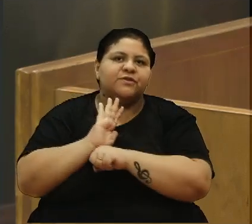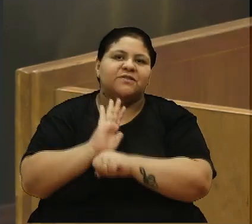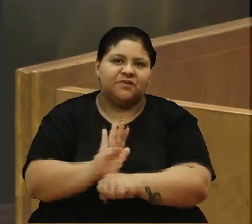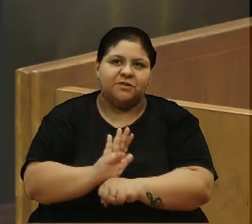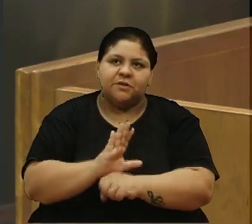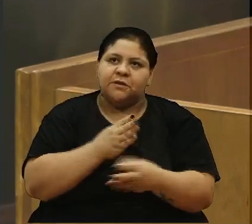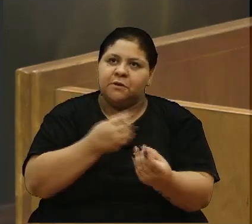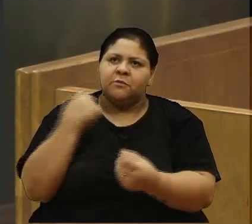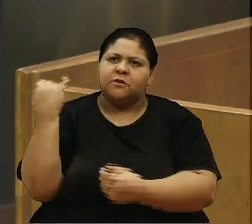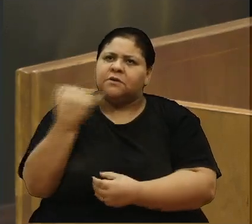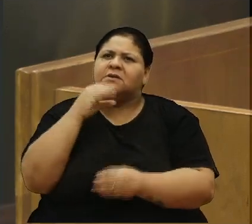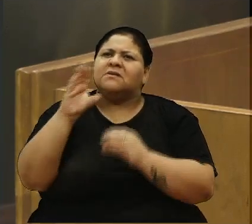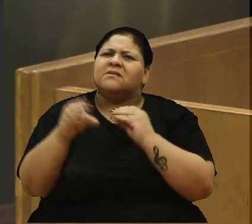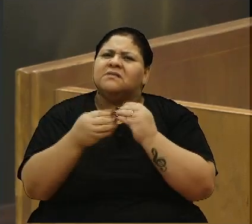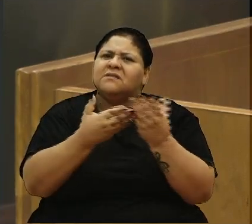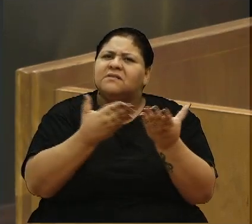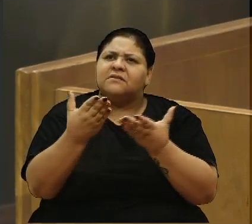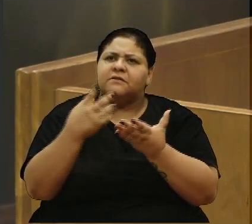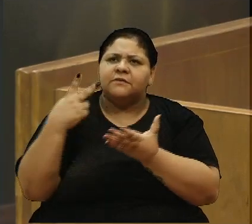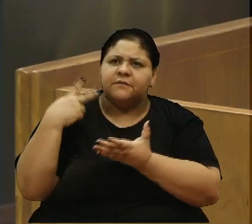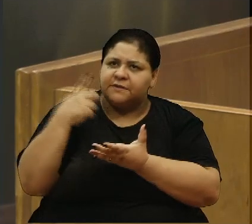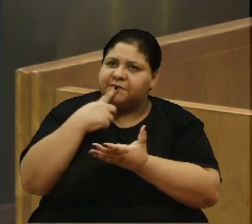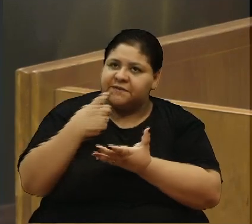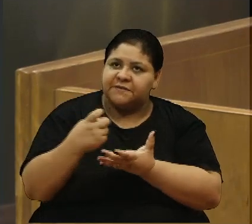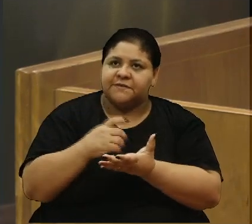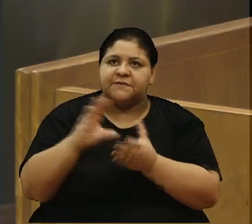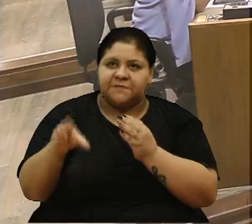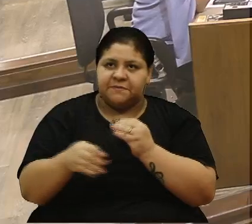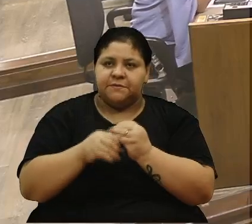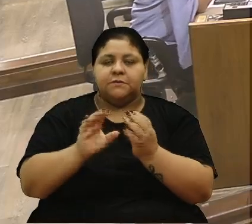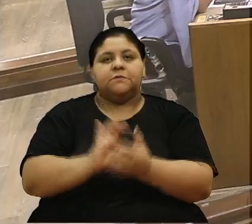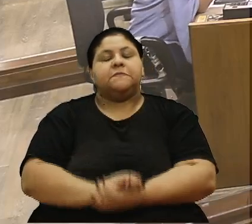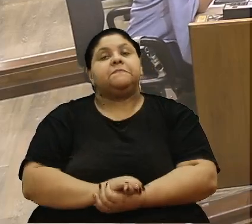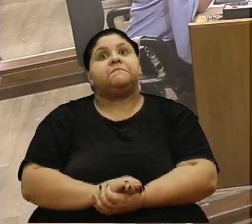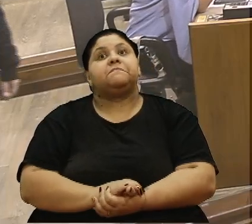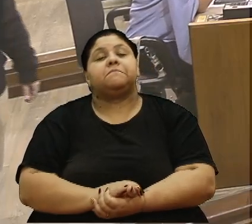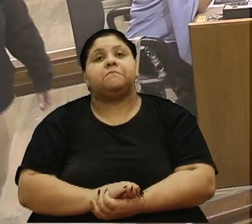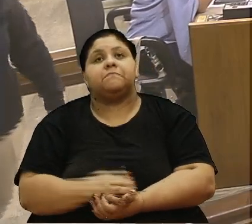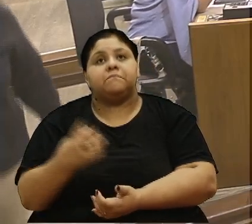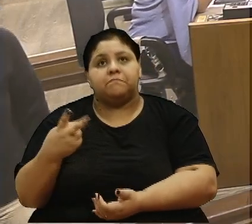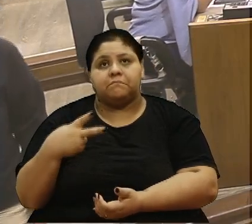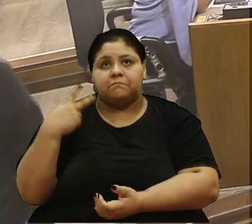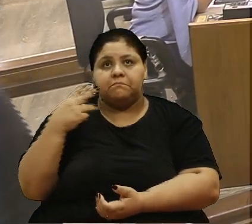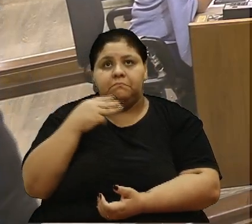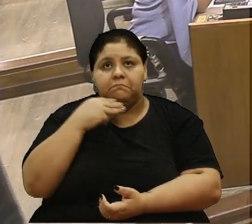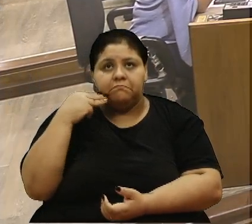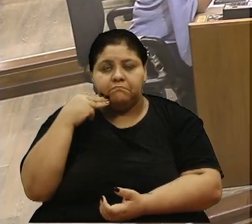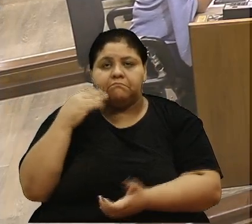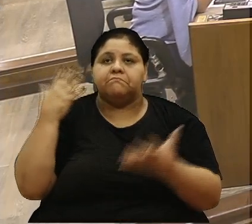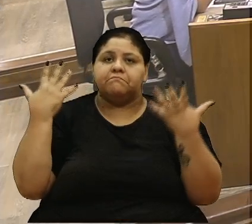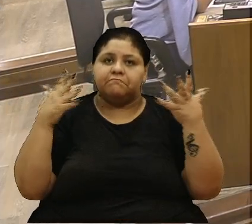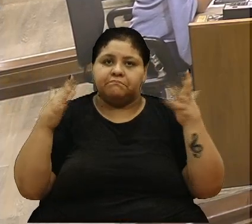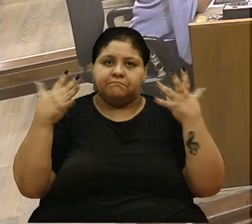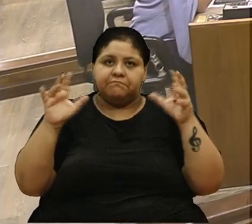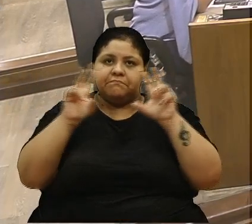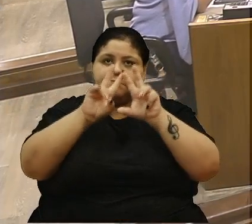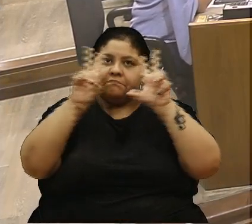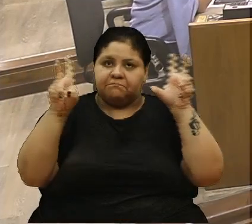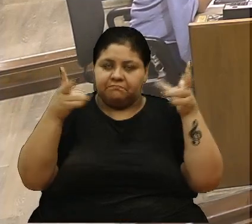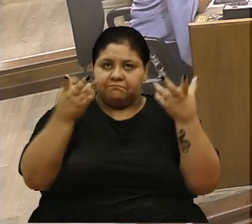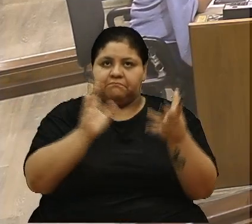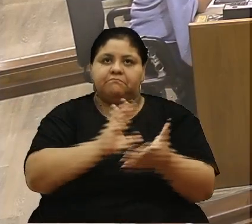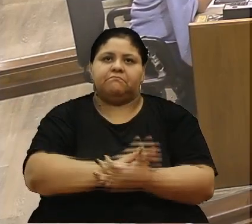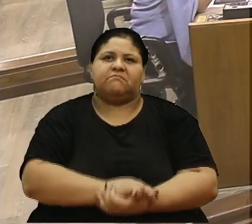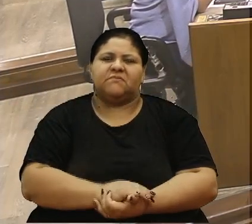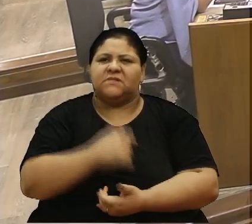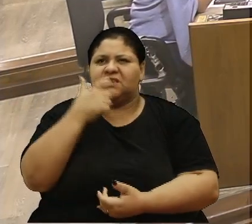muito importante. Vereadora Rose, seu à parte. Vereadora Marisol, parabéns por esse tema, né?